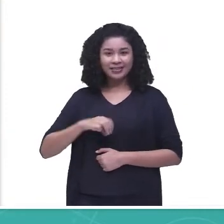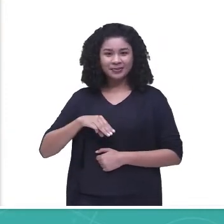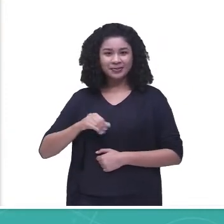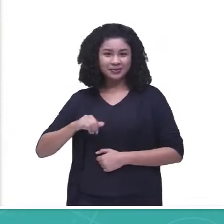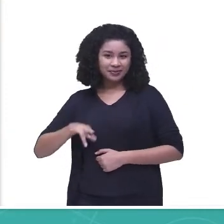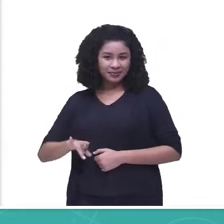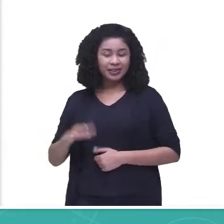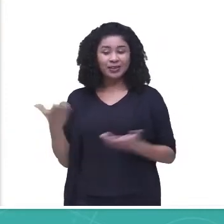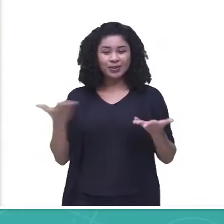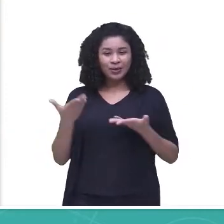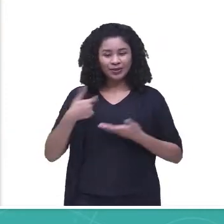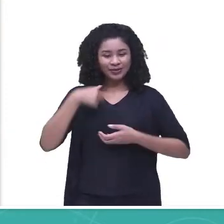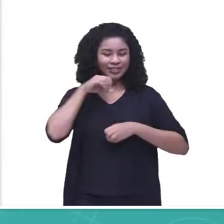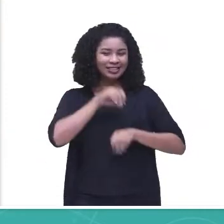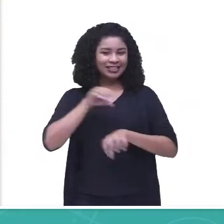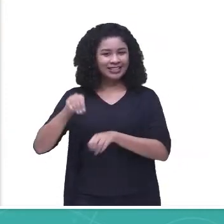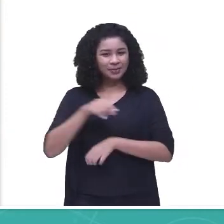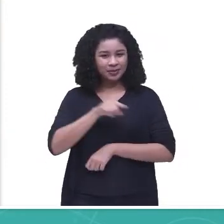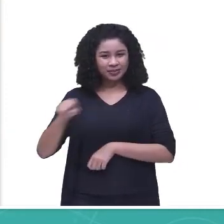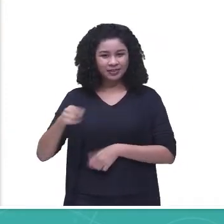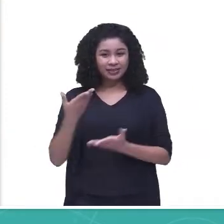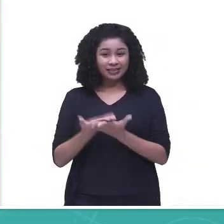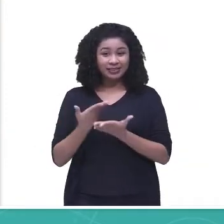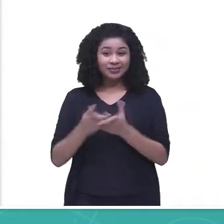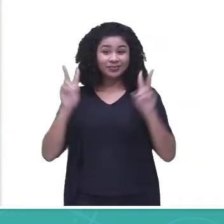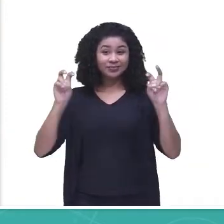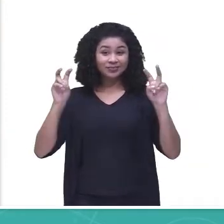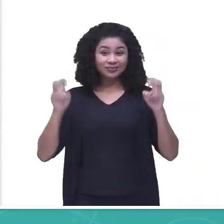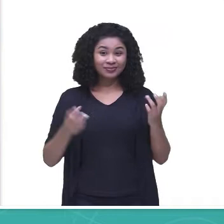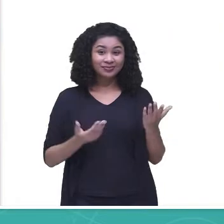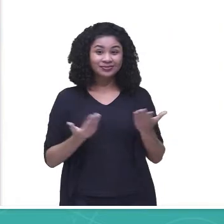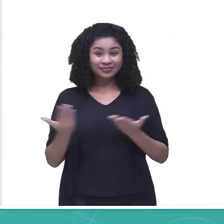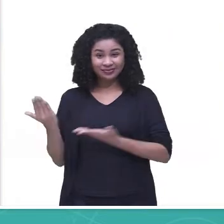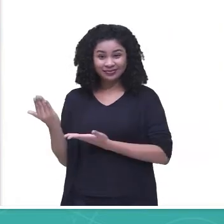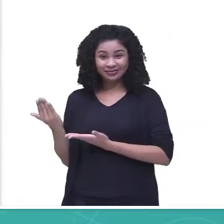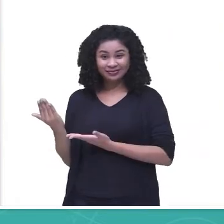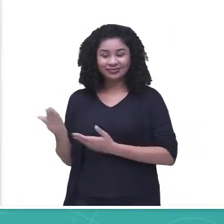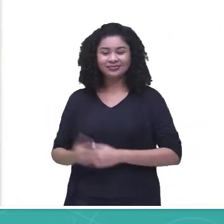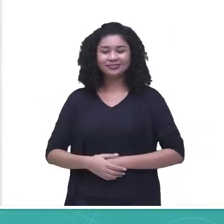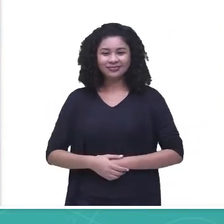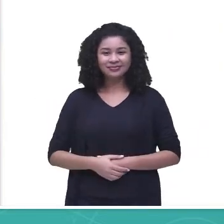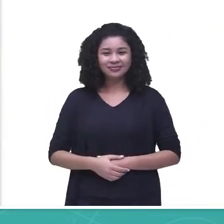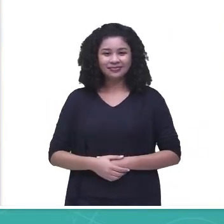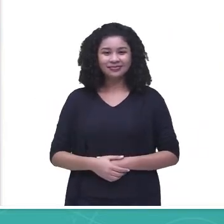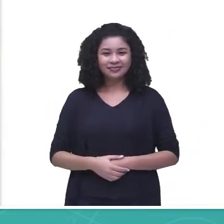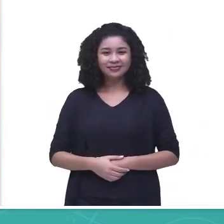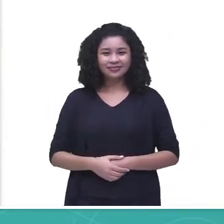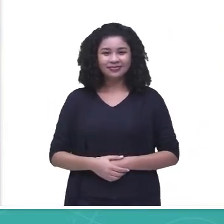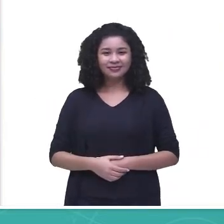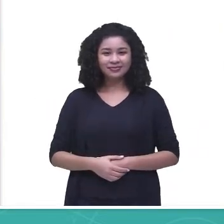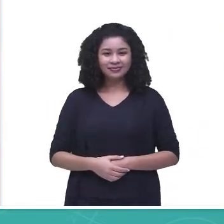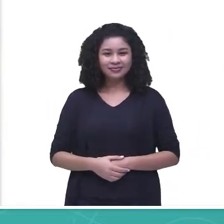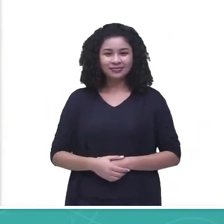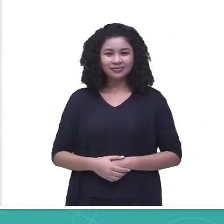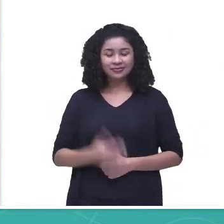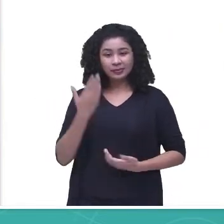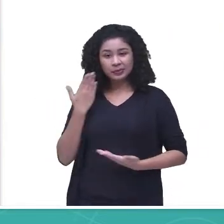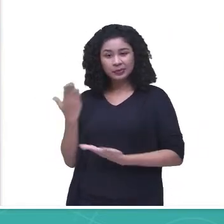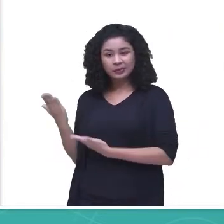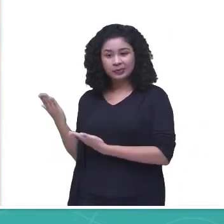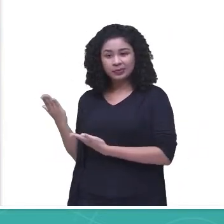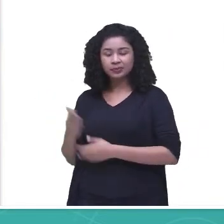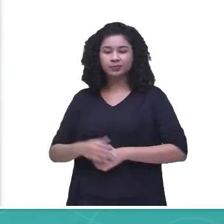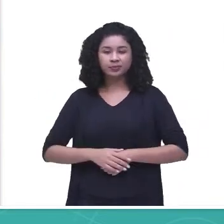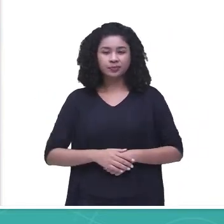que tem o seguinte tema, olha só. Na nossa aula de hoje, então, nós vamos trabalhar o The Simple Present, que é um tempo verbal, só que voltado